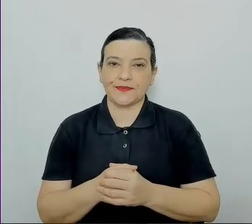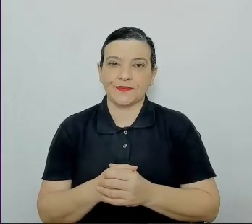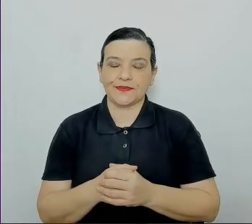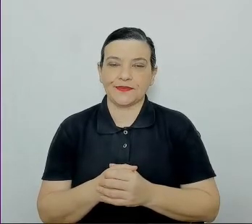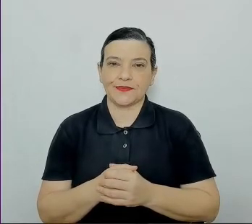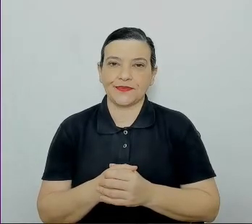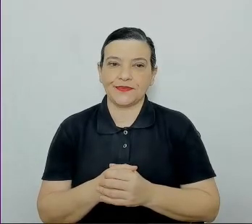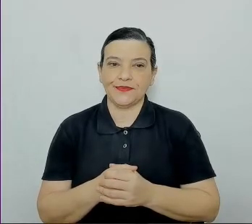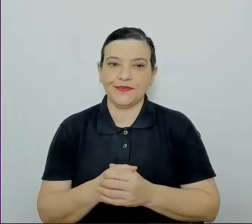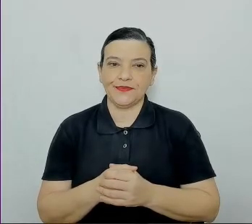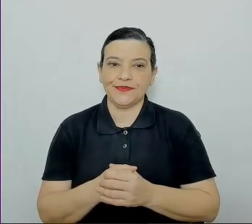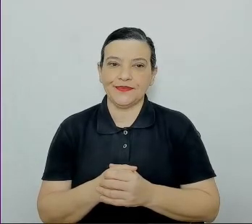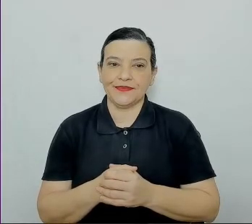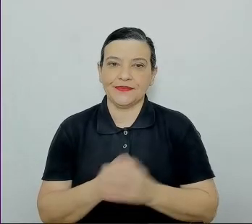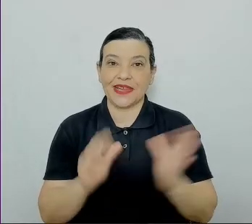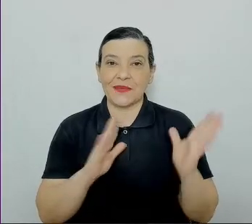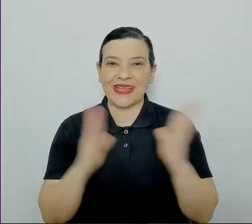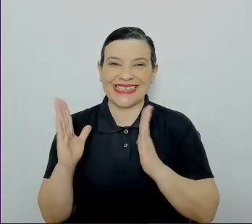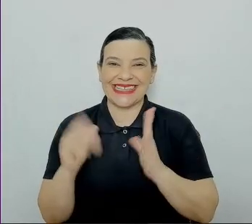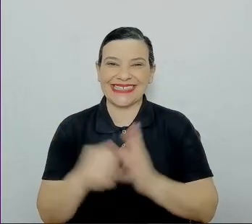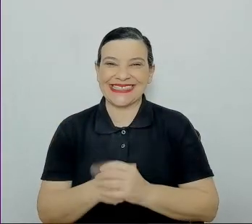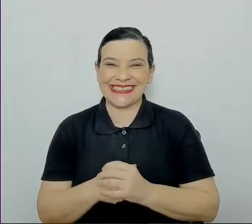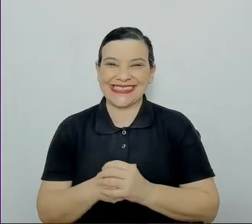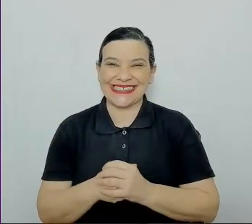Puder passar aí, produção.